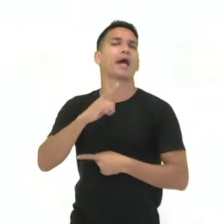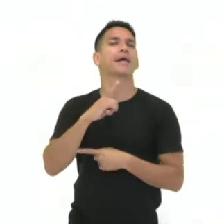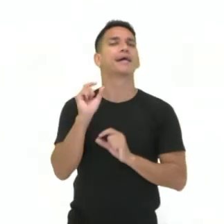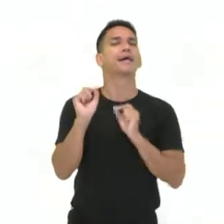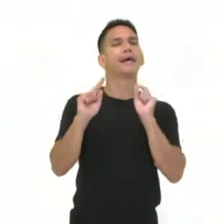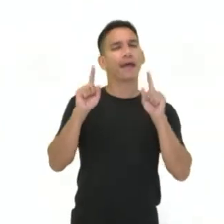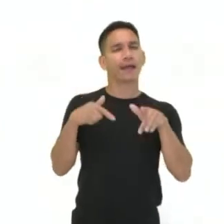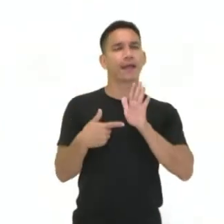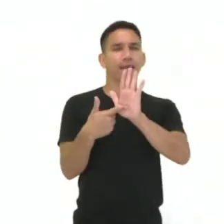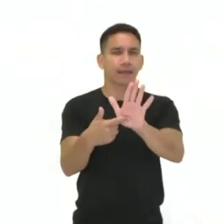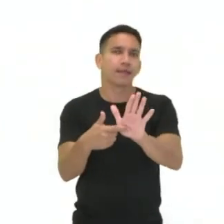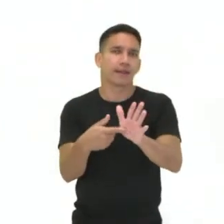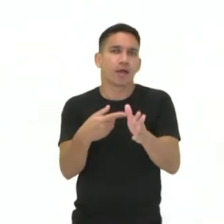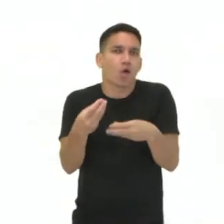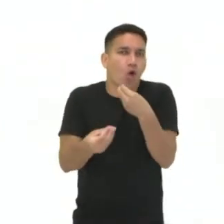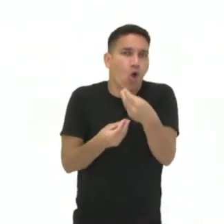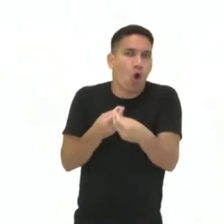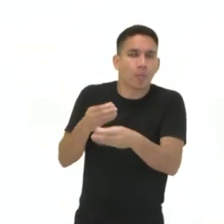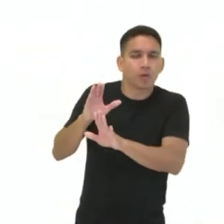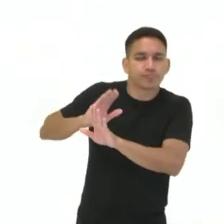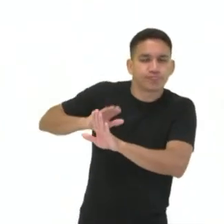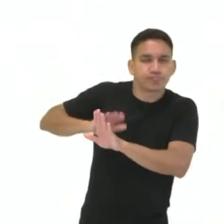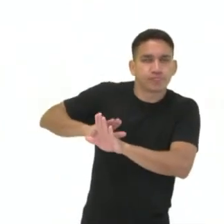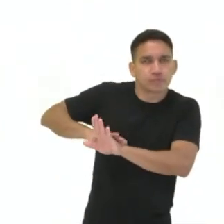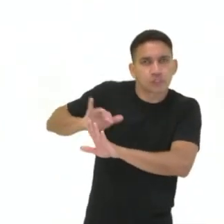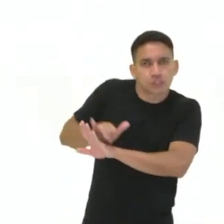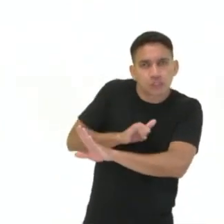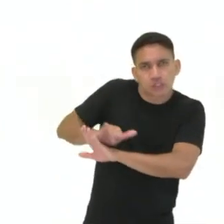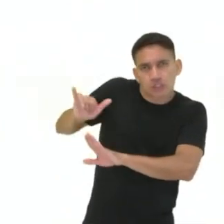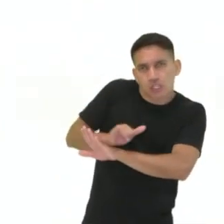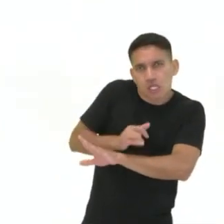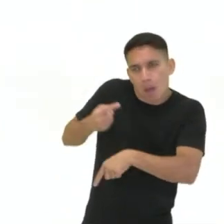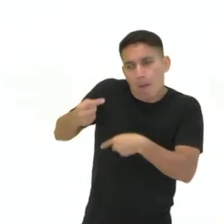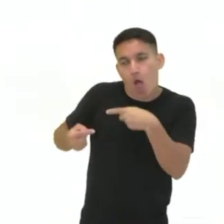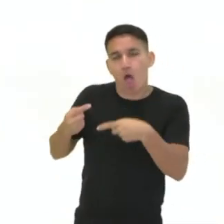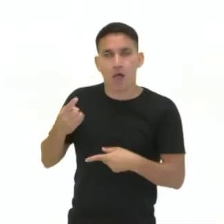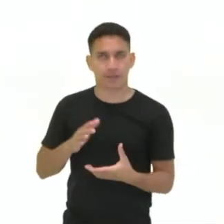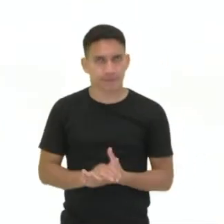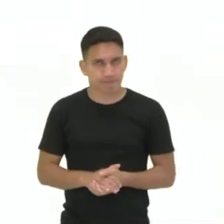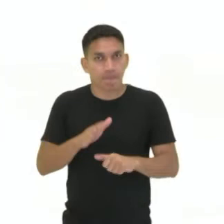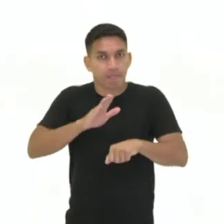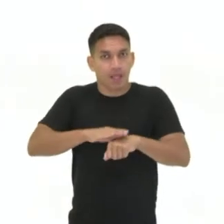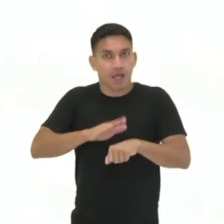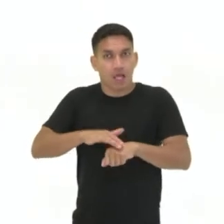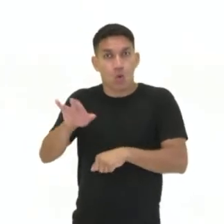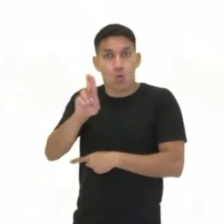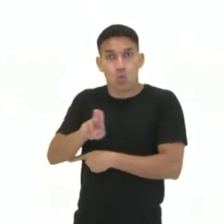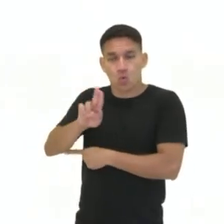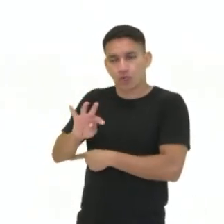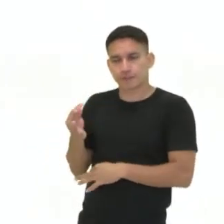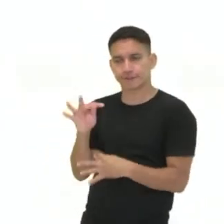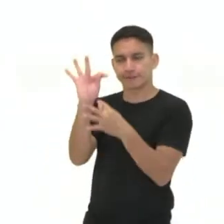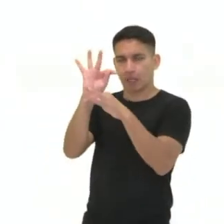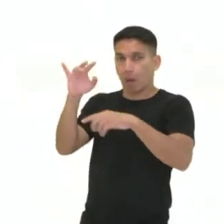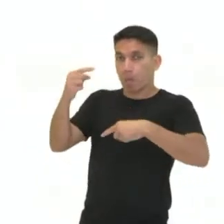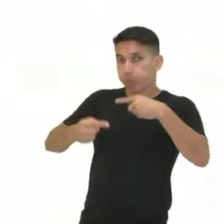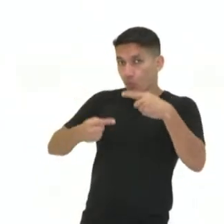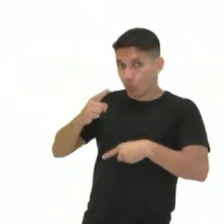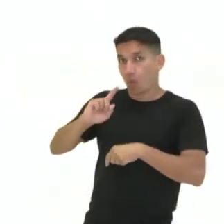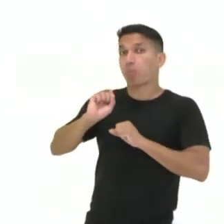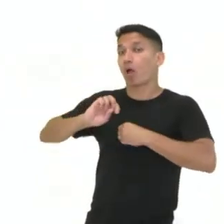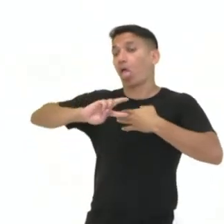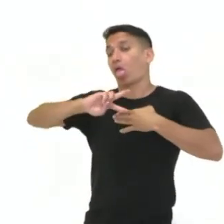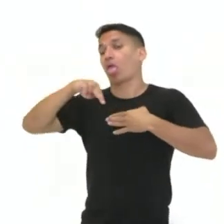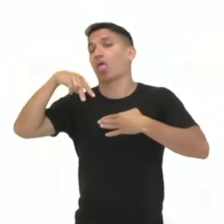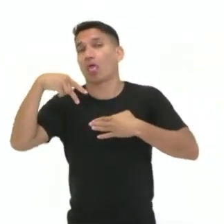sendo utilizada politicamente, né? Então, quando a técnica é utilizada politicamente, ela pode levar